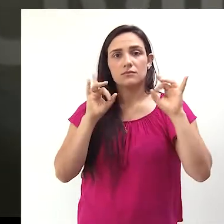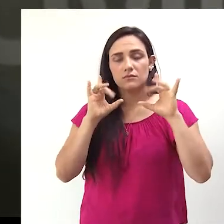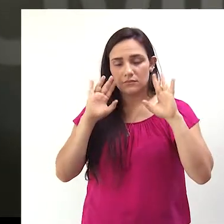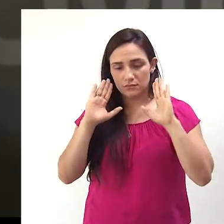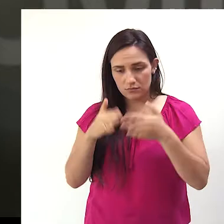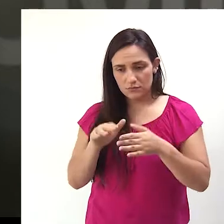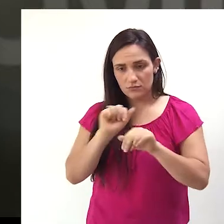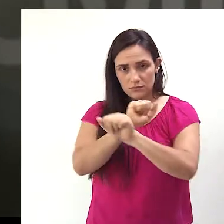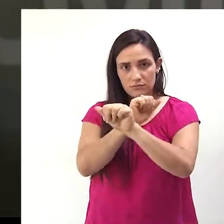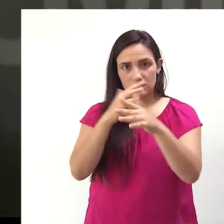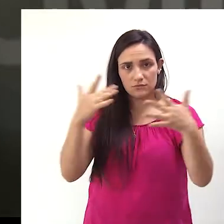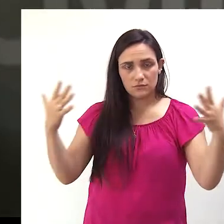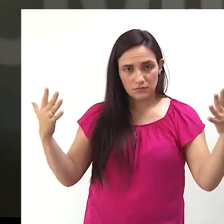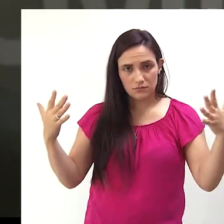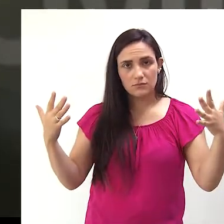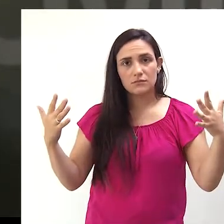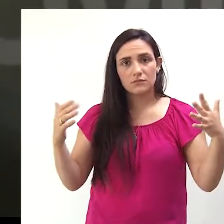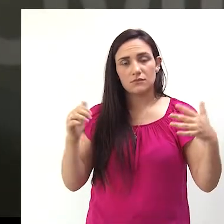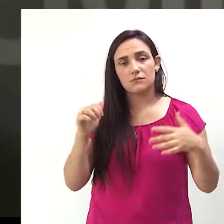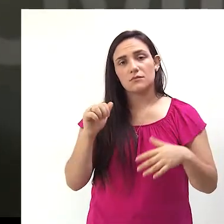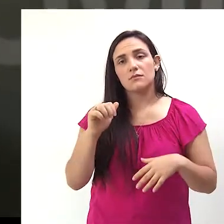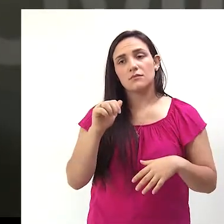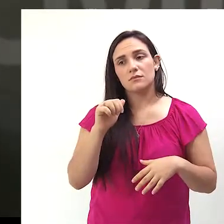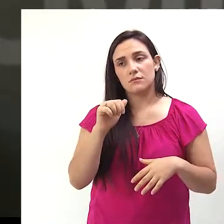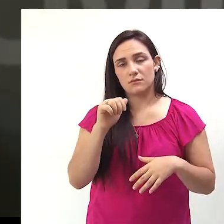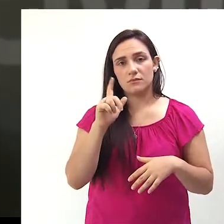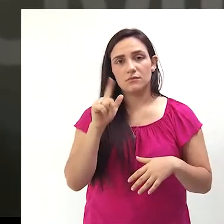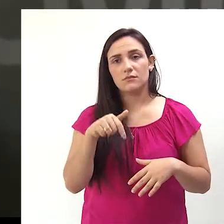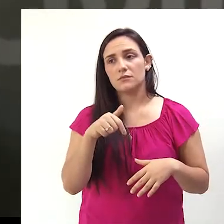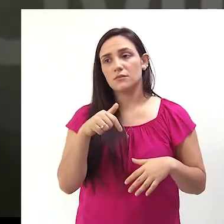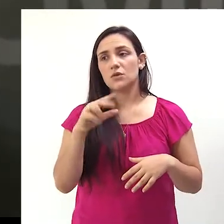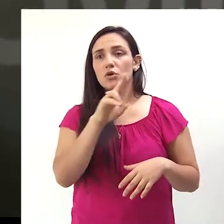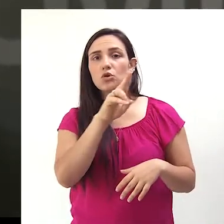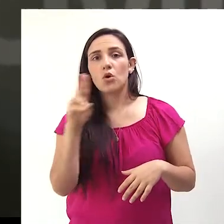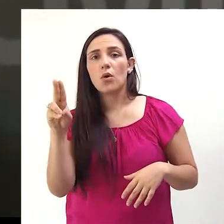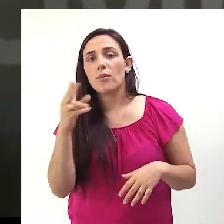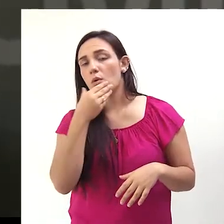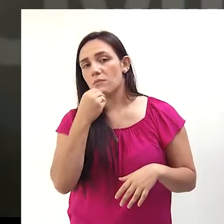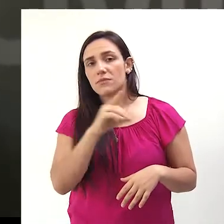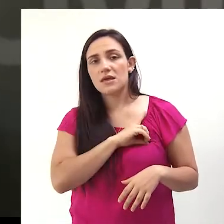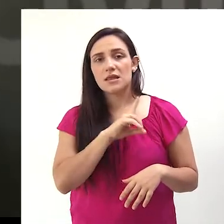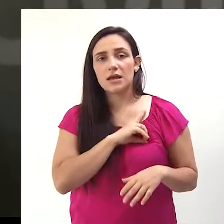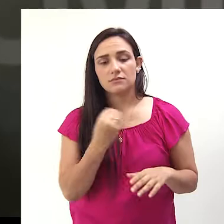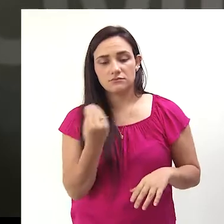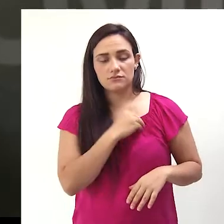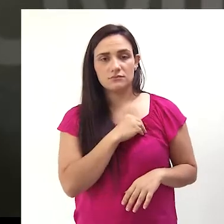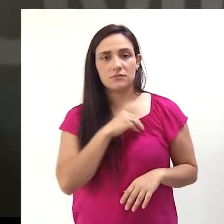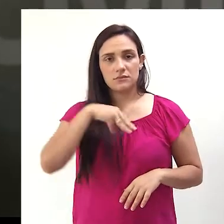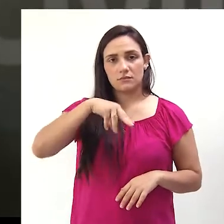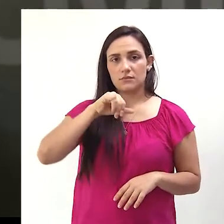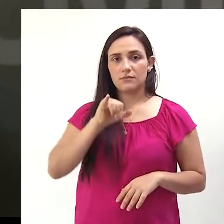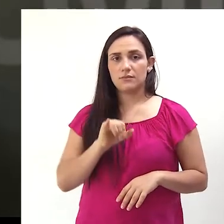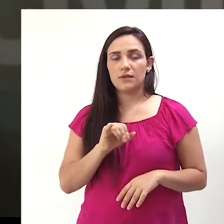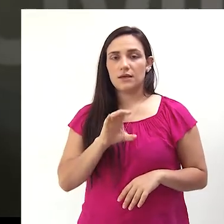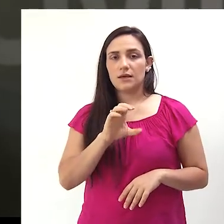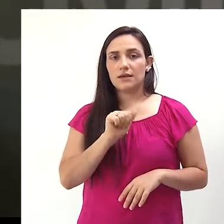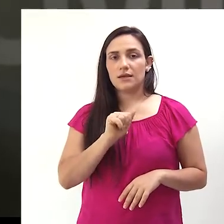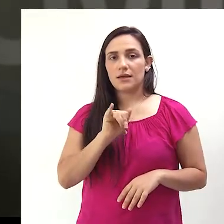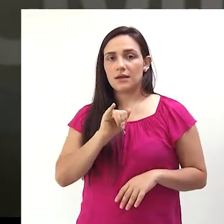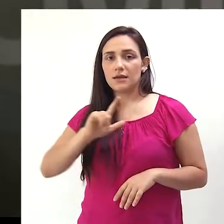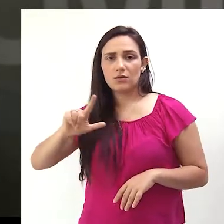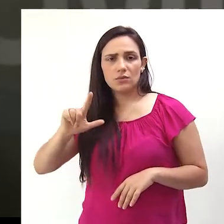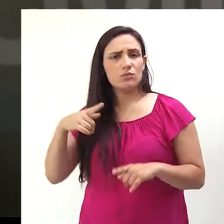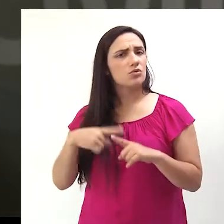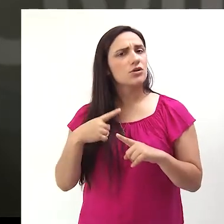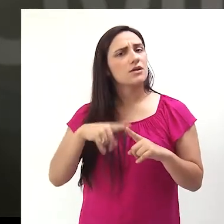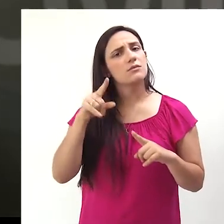Delegacia Especializada em Crimes Rurais e Abigeato, delegado Micail Alessandro Gouveia Faria. Qual